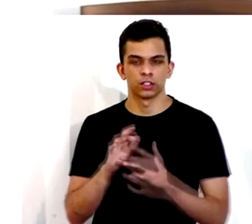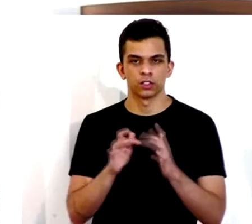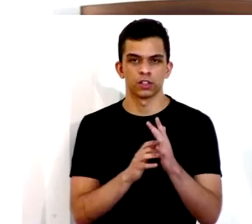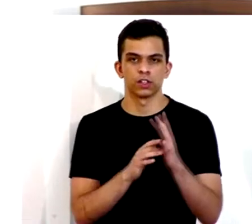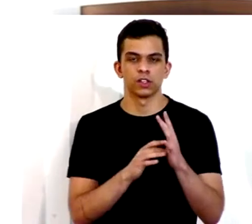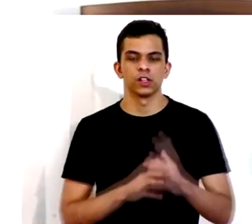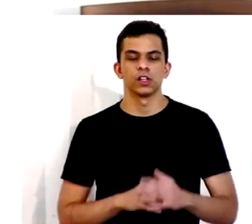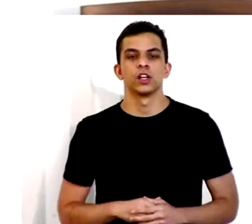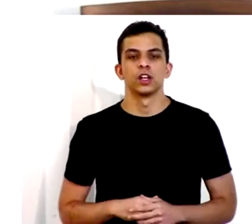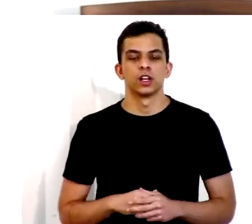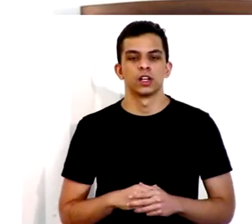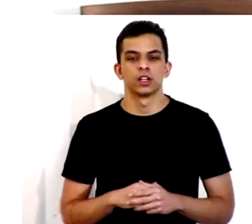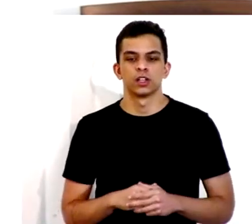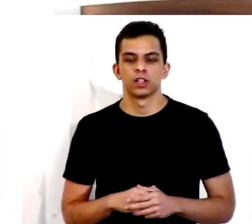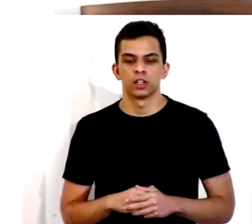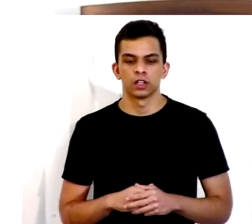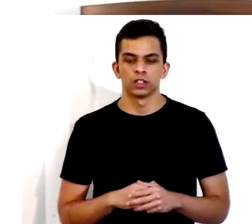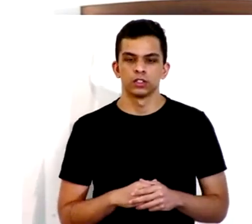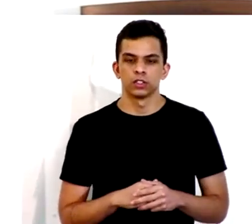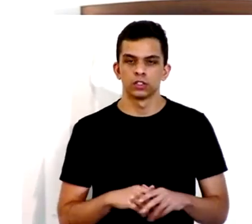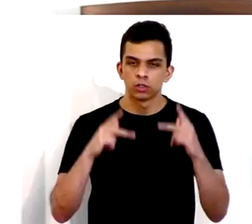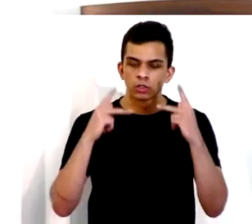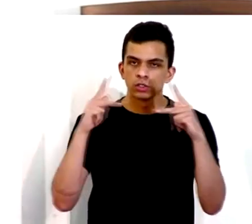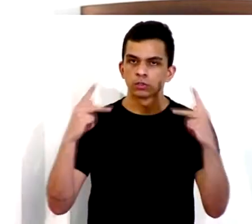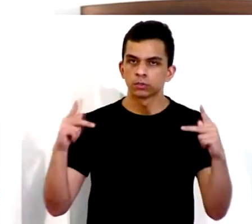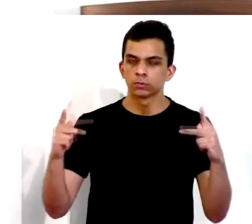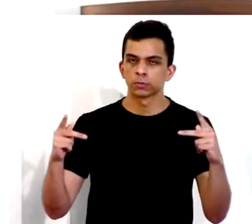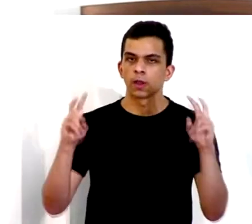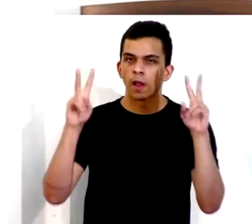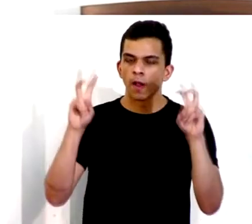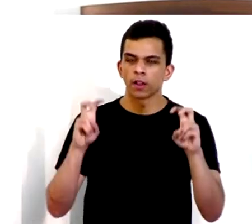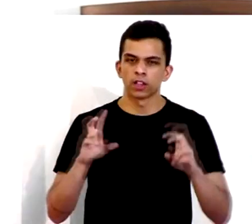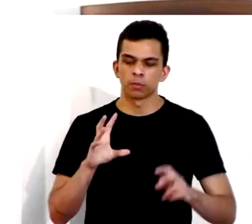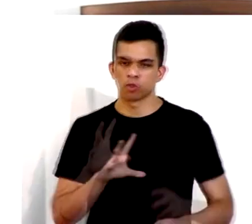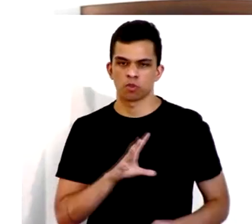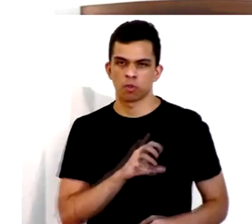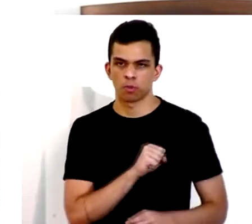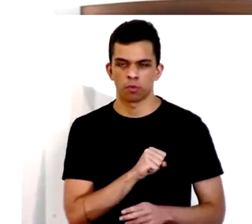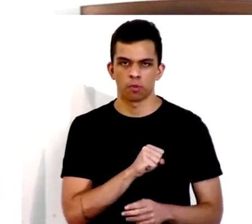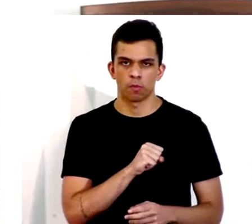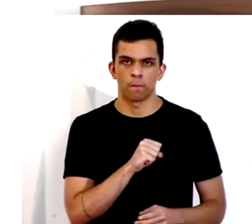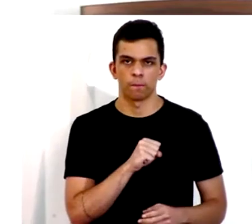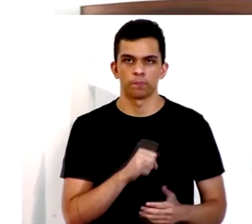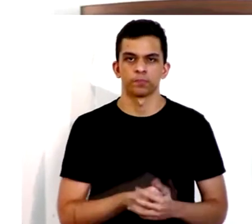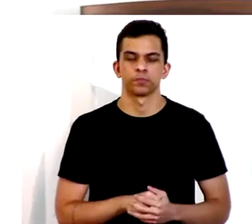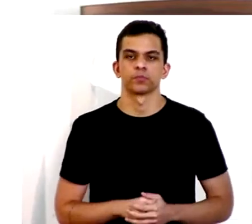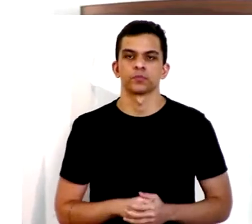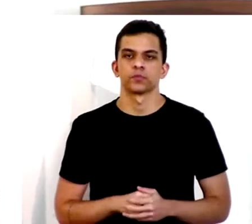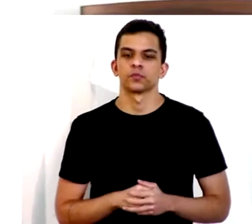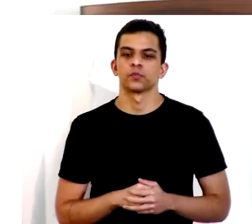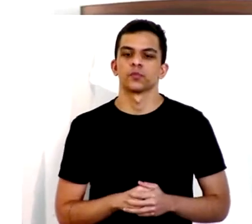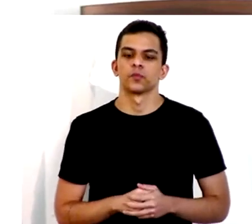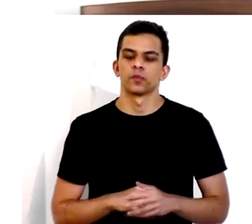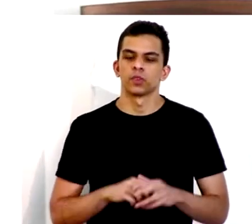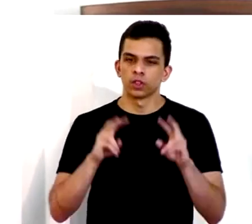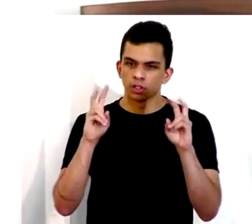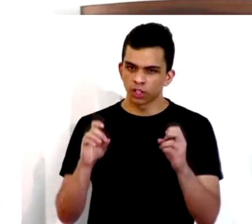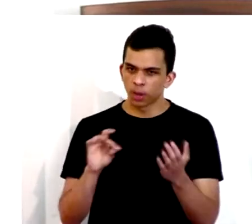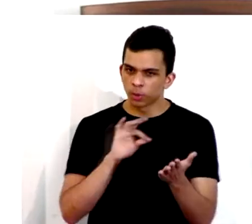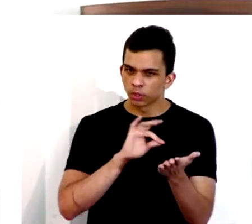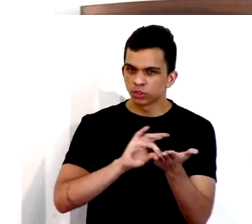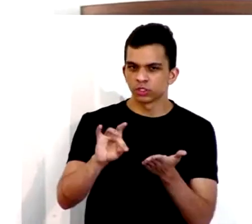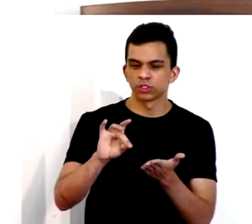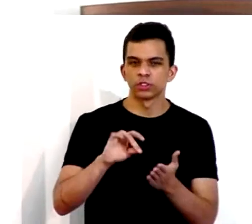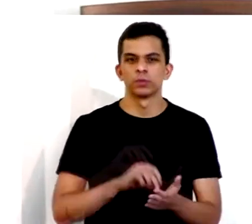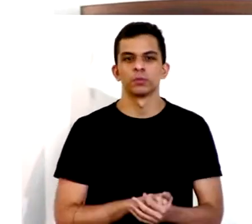próximo, vai orar e vai falar daqueles que são os inimigos, dizendo que